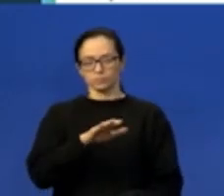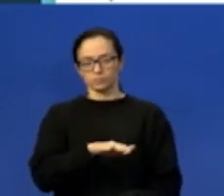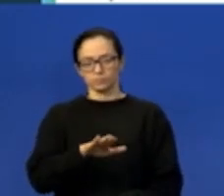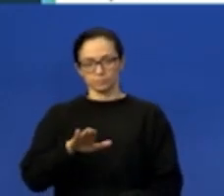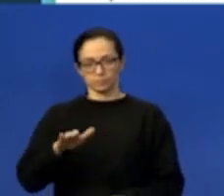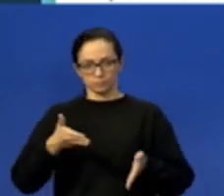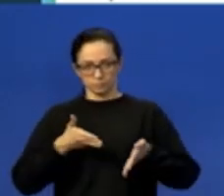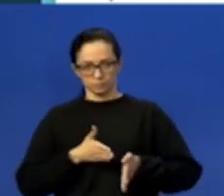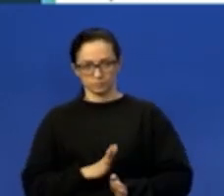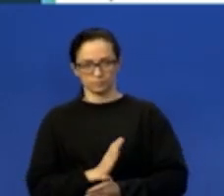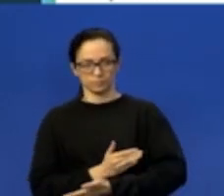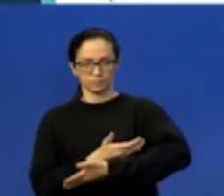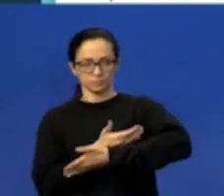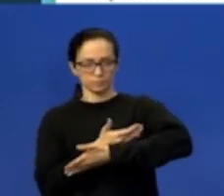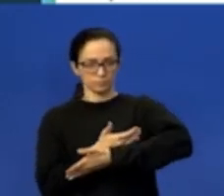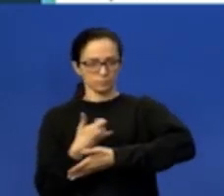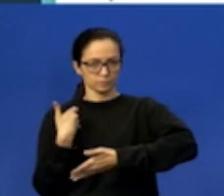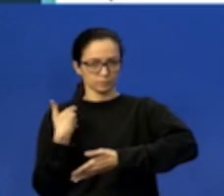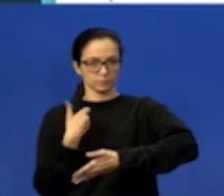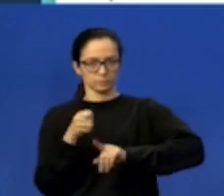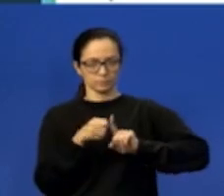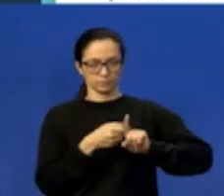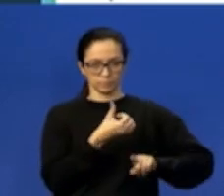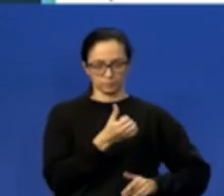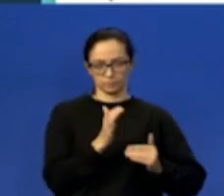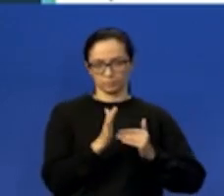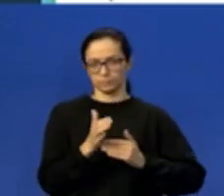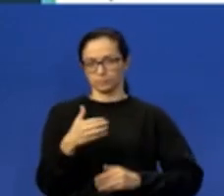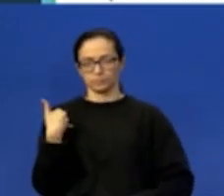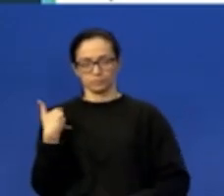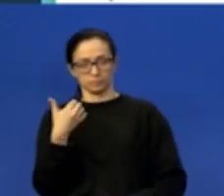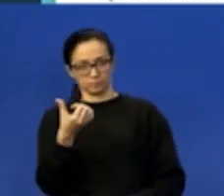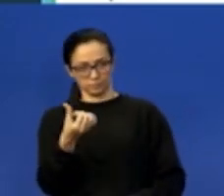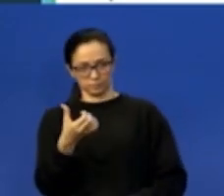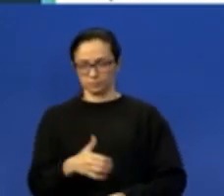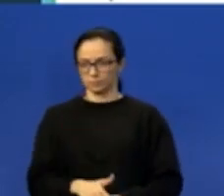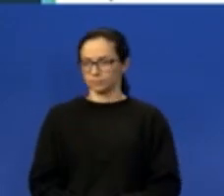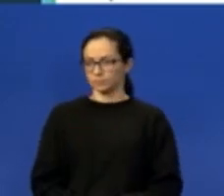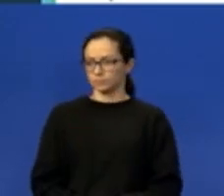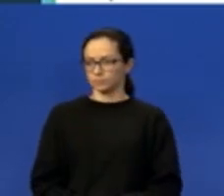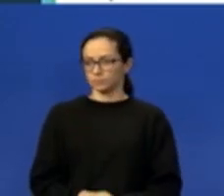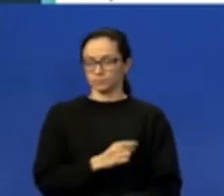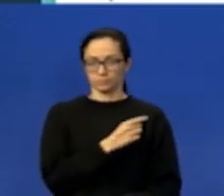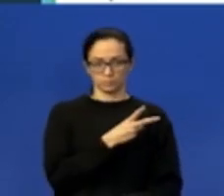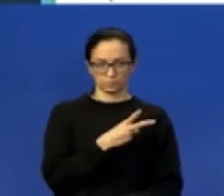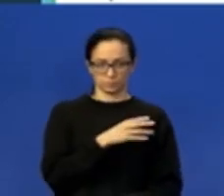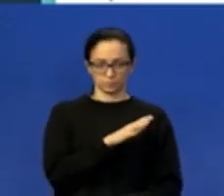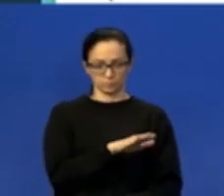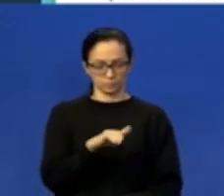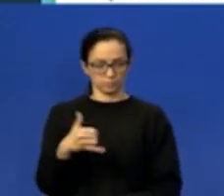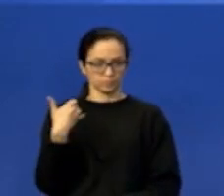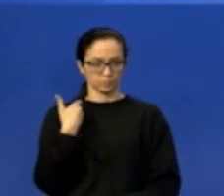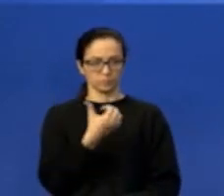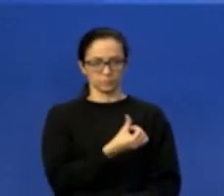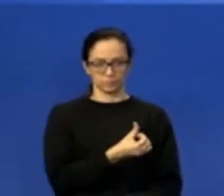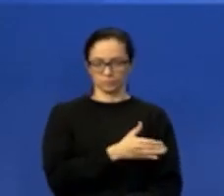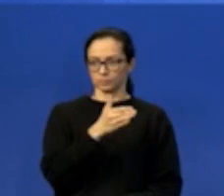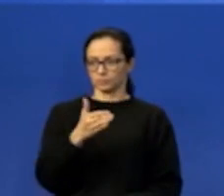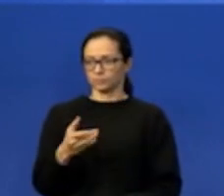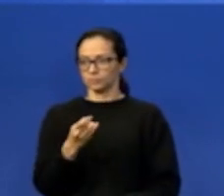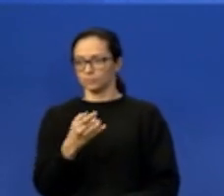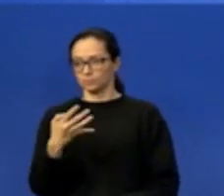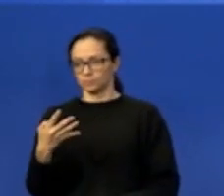6 meses até 6 anos de idade e de 12 em crianças de 6 a 14 anos. Então, esses são valores que a gente